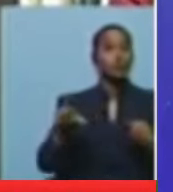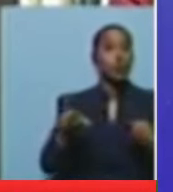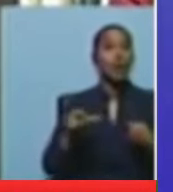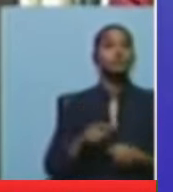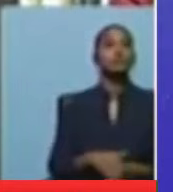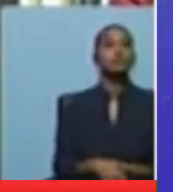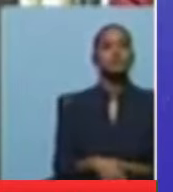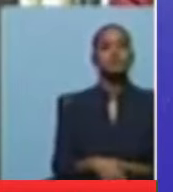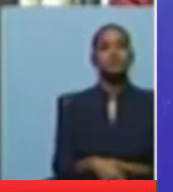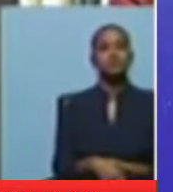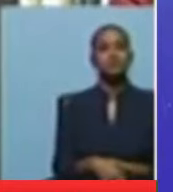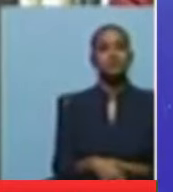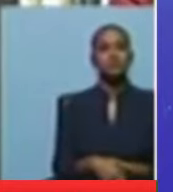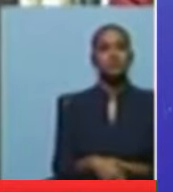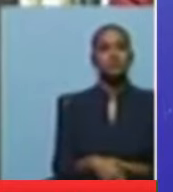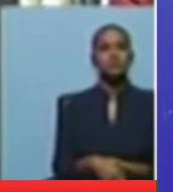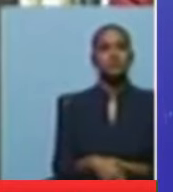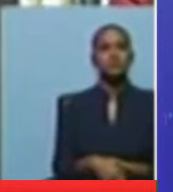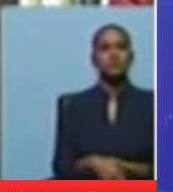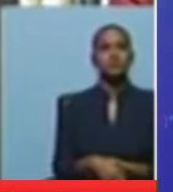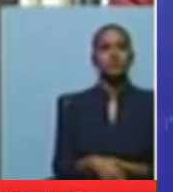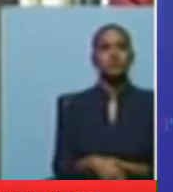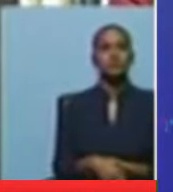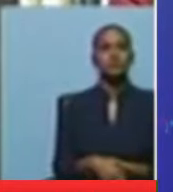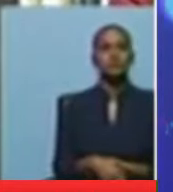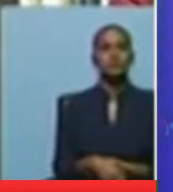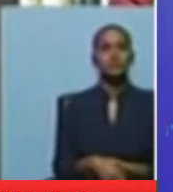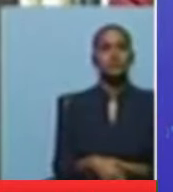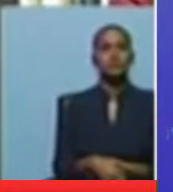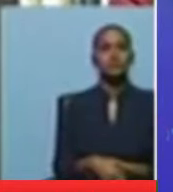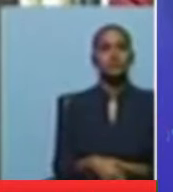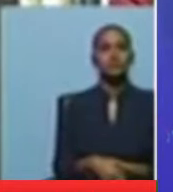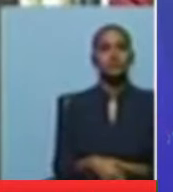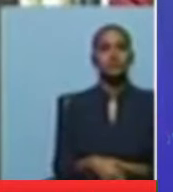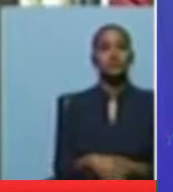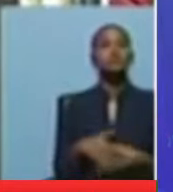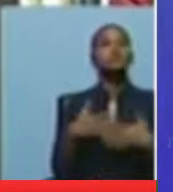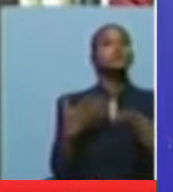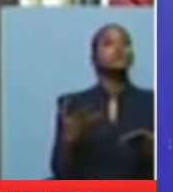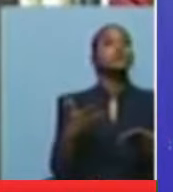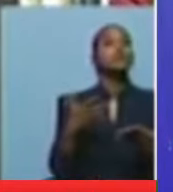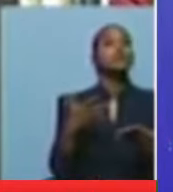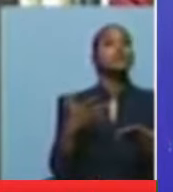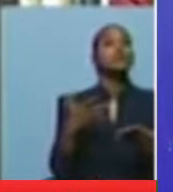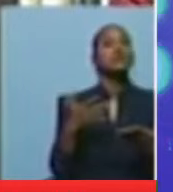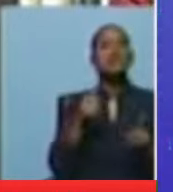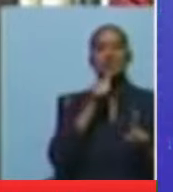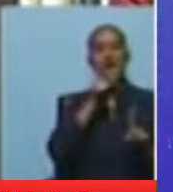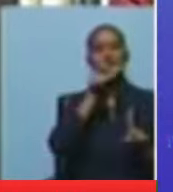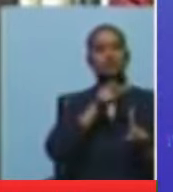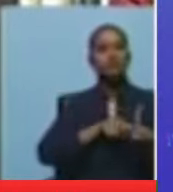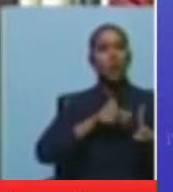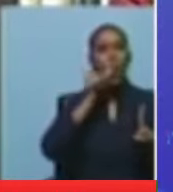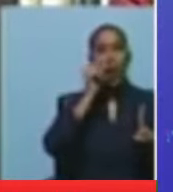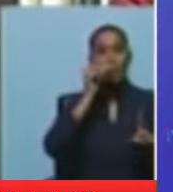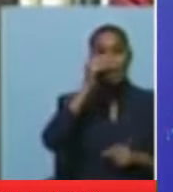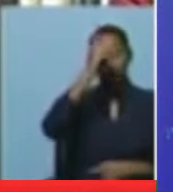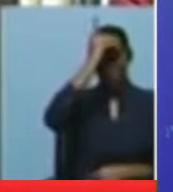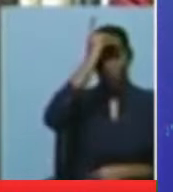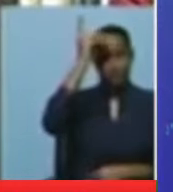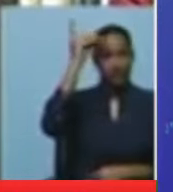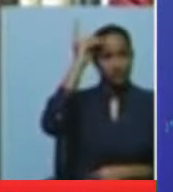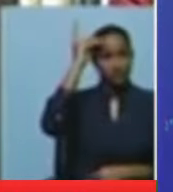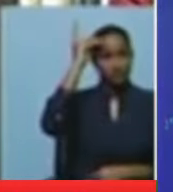Diosdado Cabello, que é uma figura muito importante do chavismo e que considera-se que tenha muito poder sobre os militares da